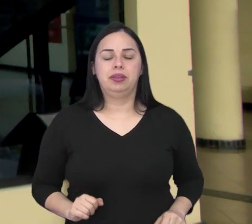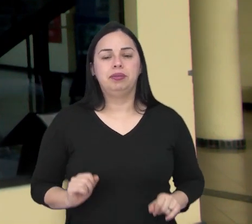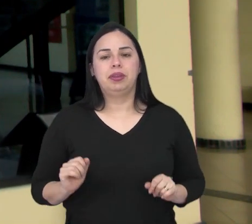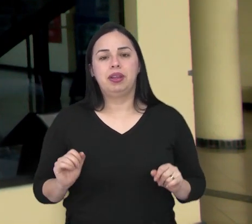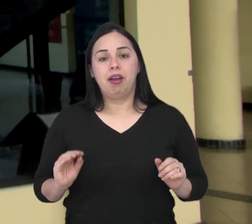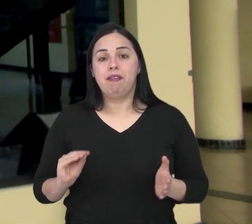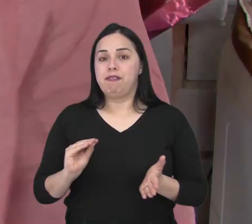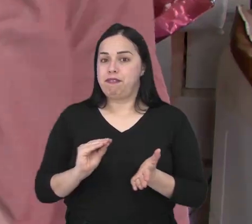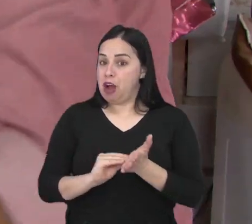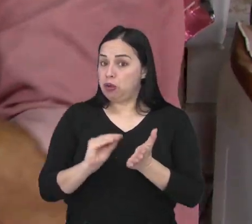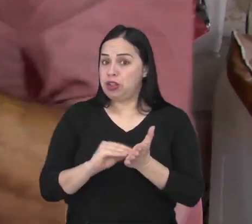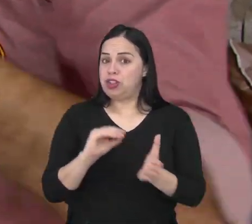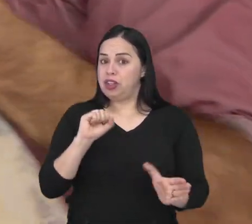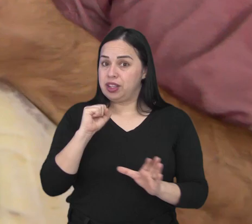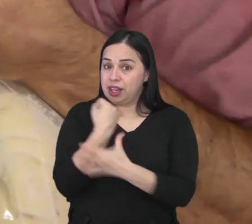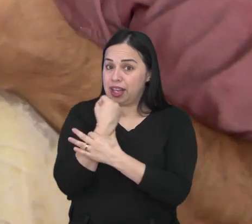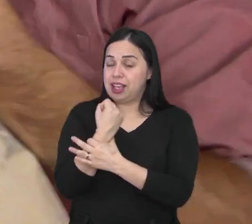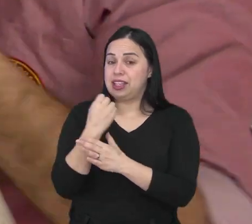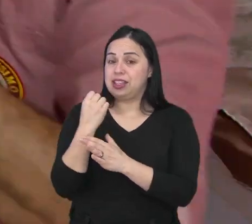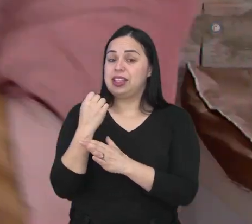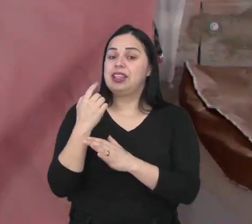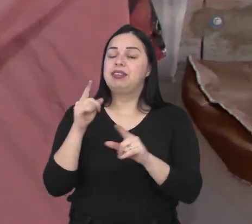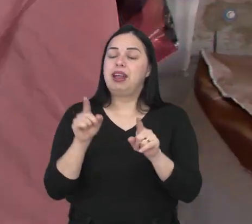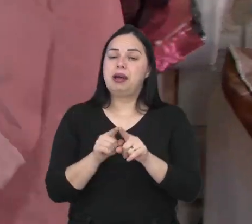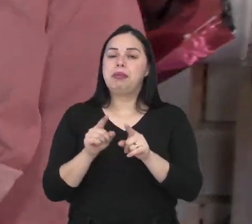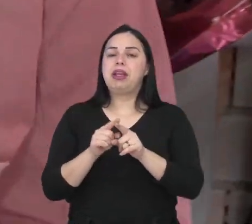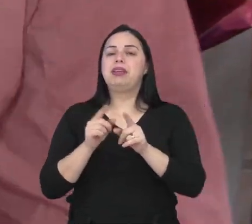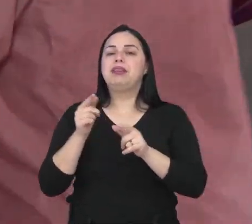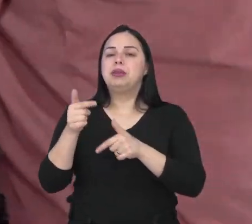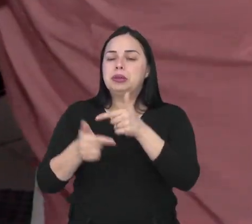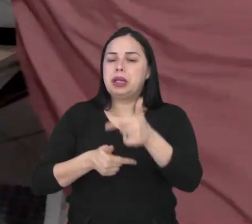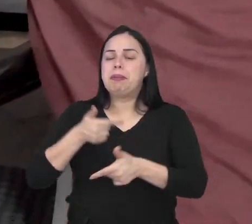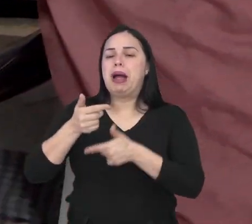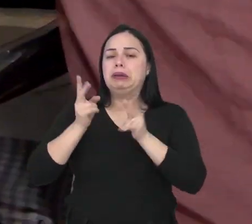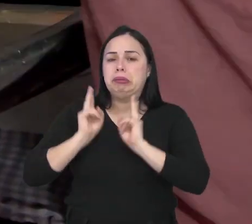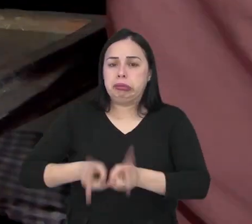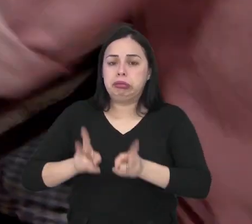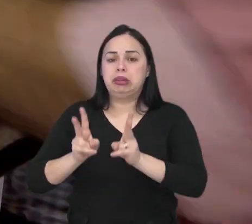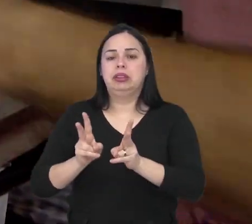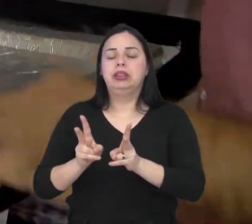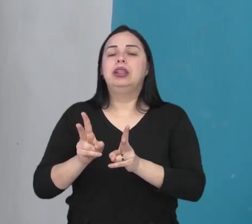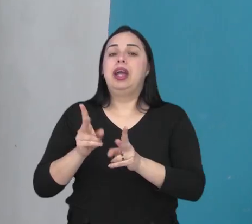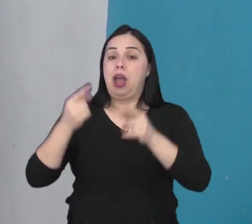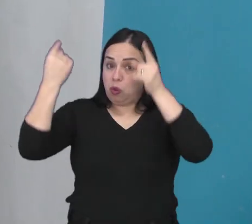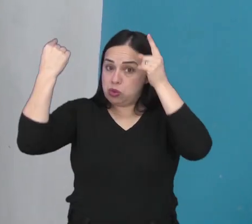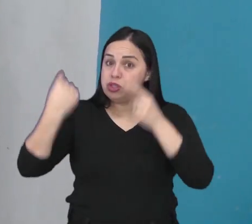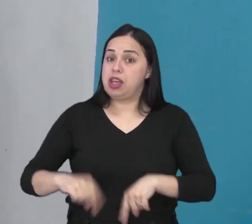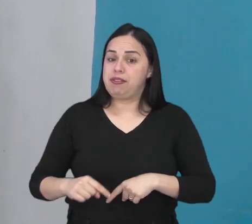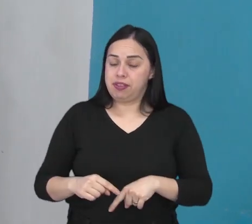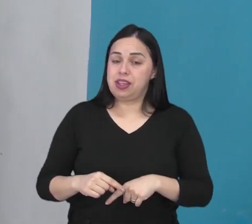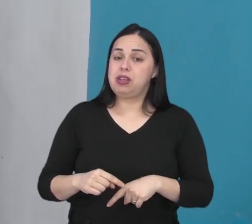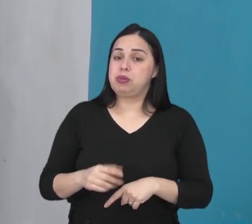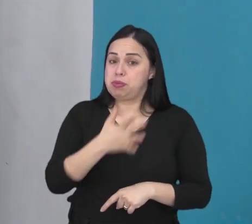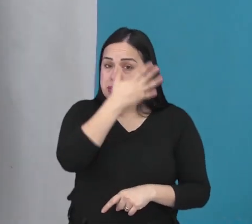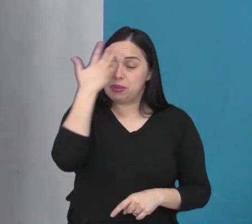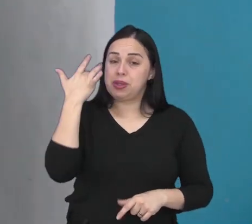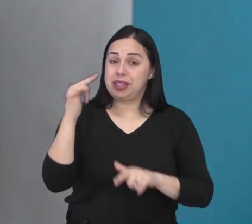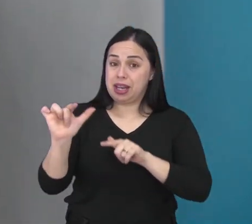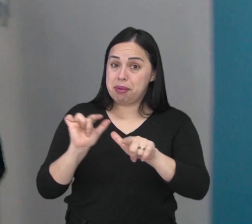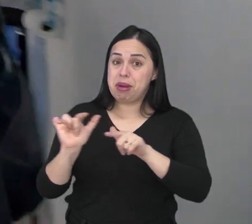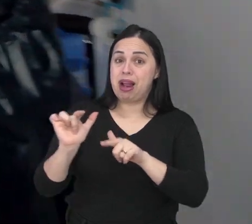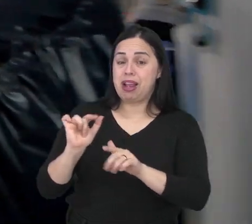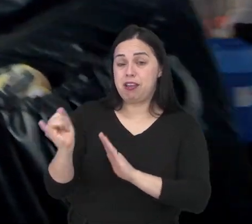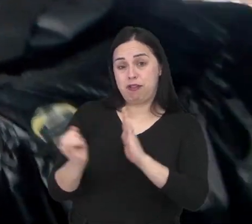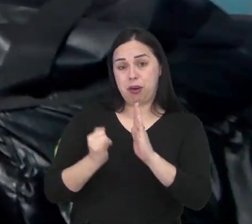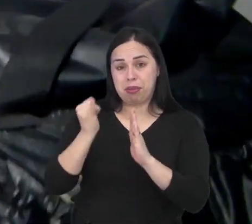está na informalidade. A falta de garantias e a incerteza da manutenção da atividade também são desafios para